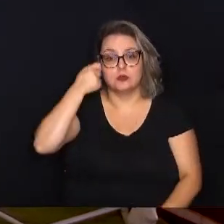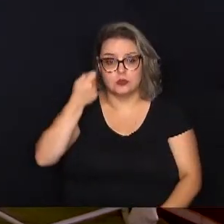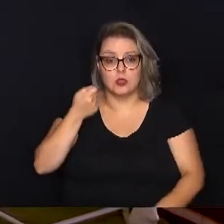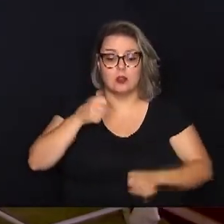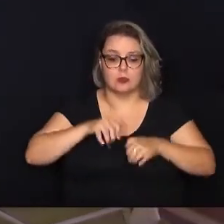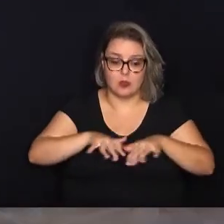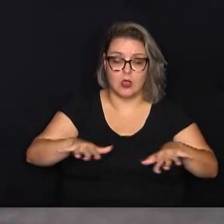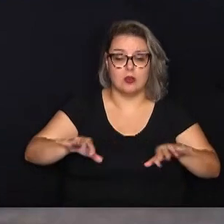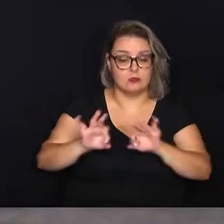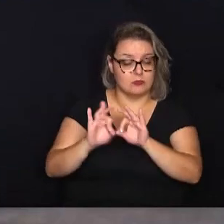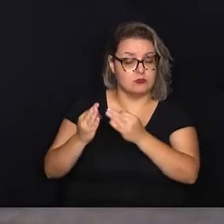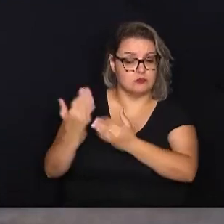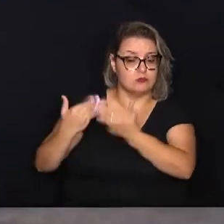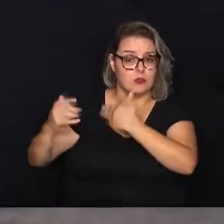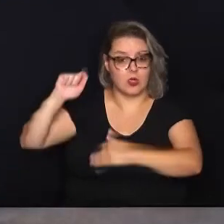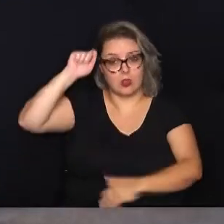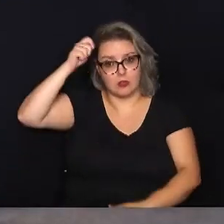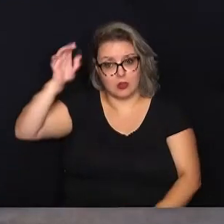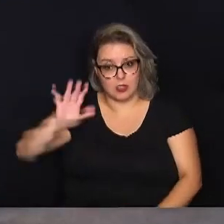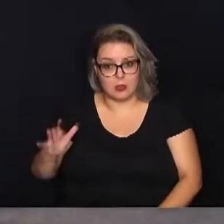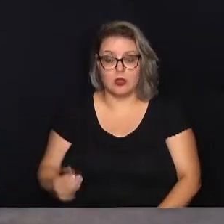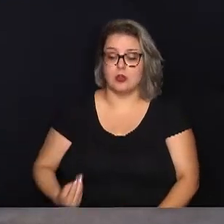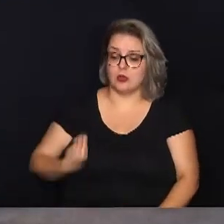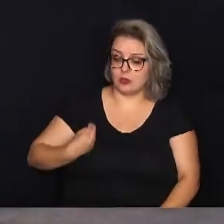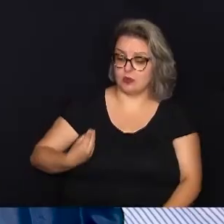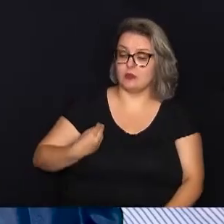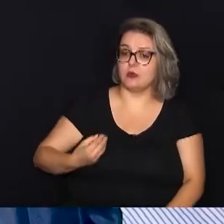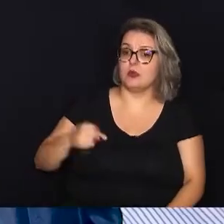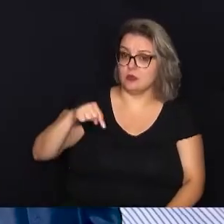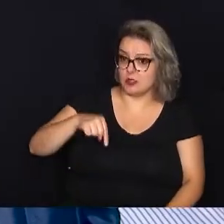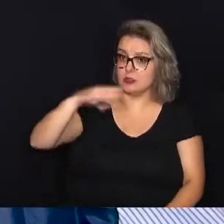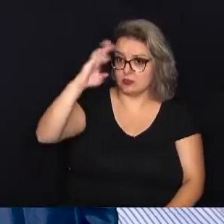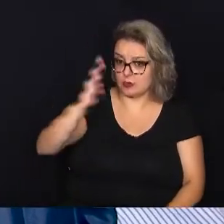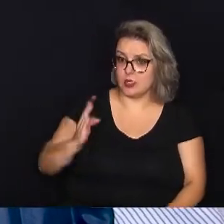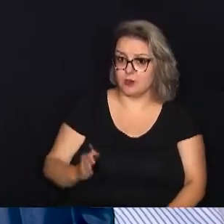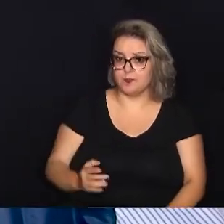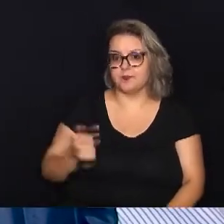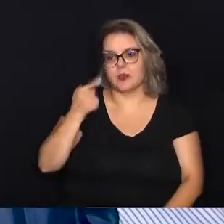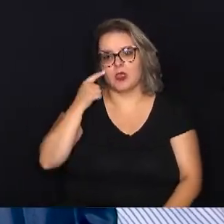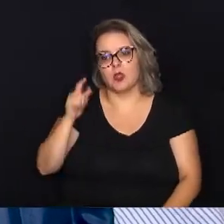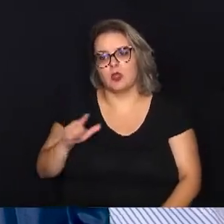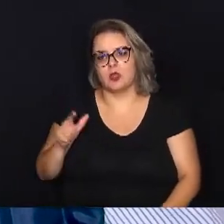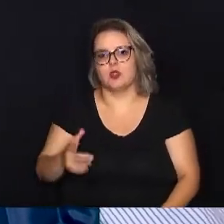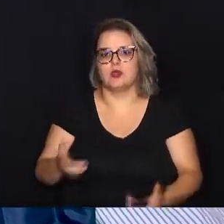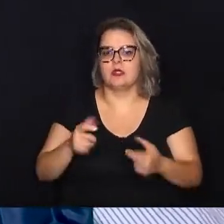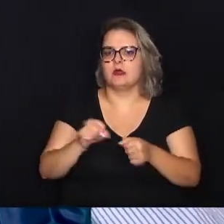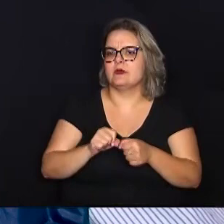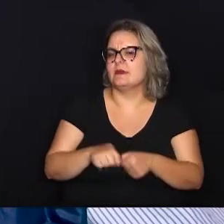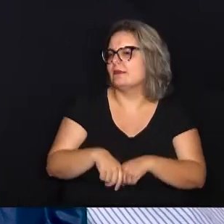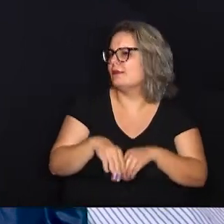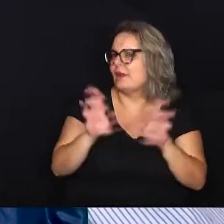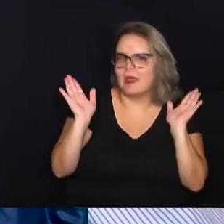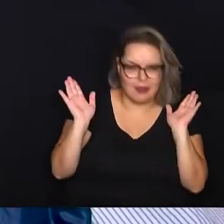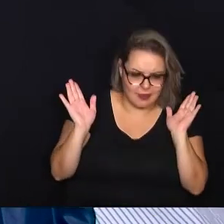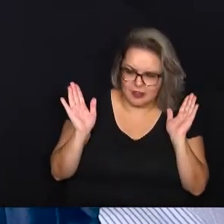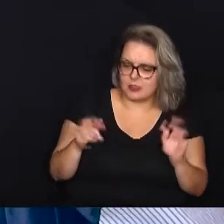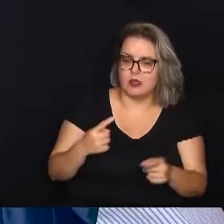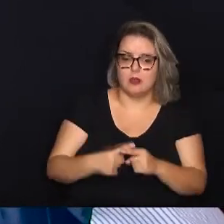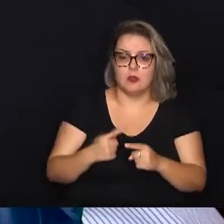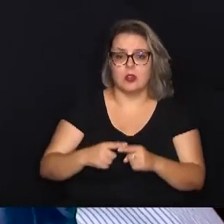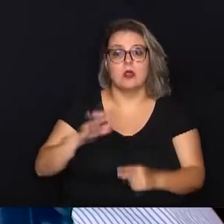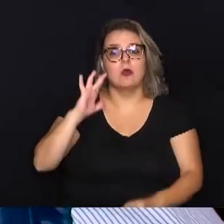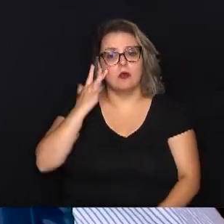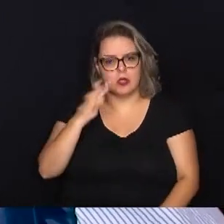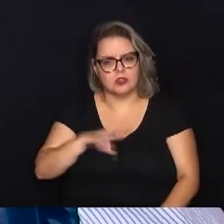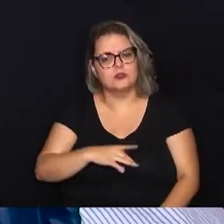dos negros e afrodescendentes que vivem no Brasil. Lógico que eu gostaria de poder fazer muito mais, porque